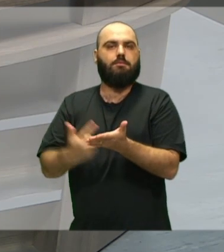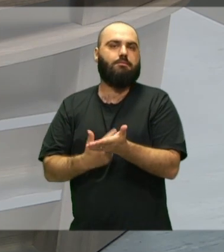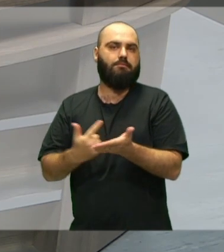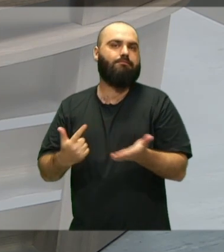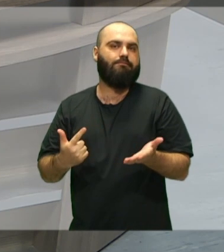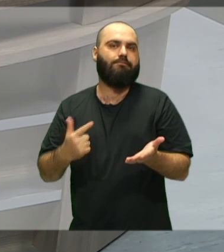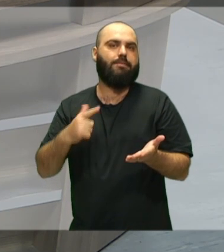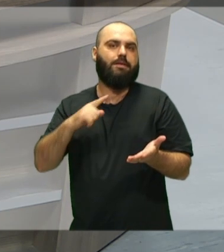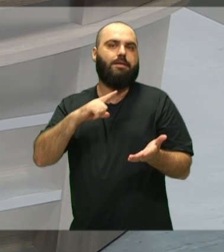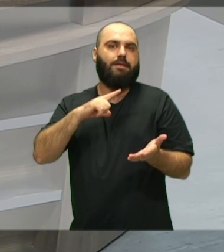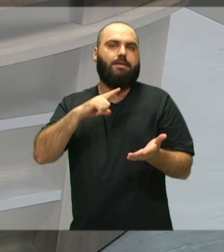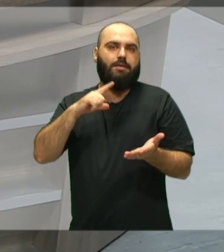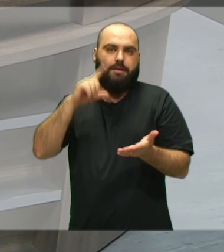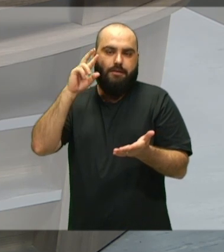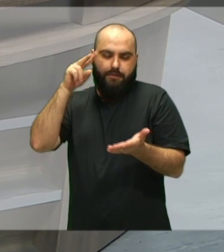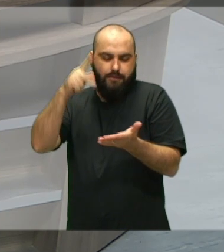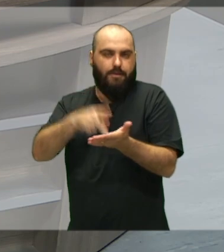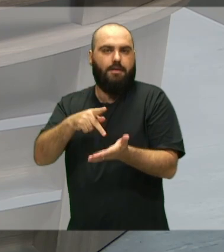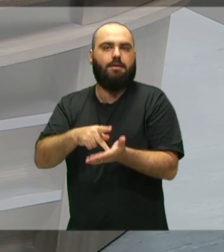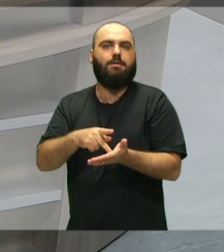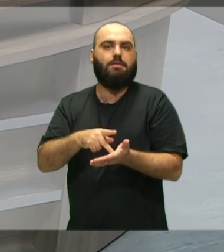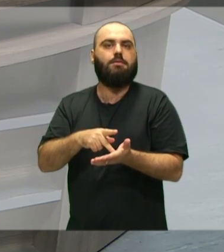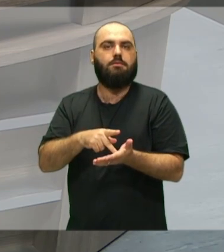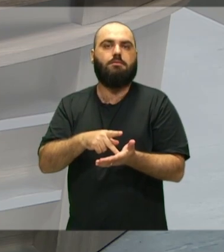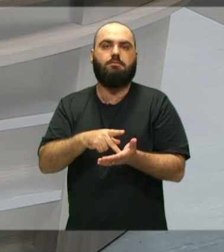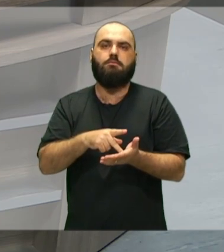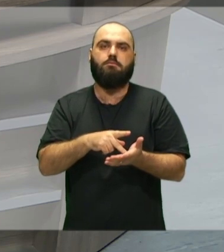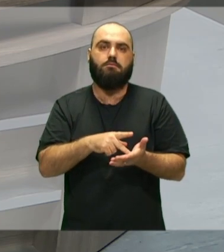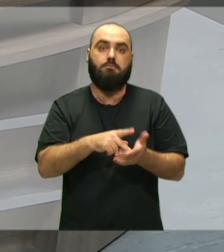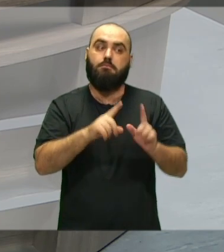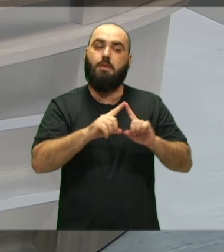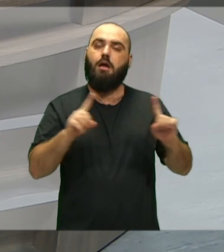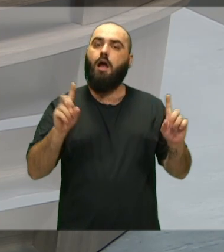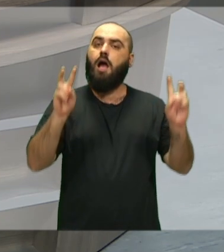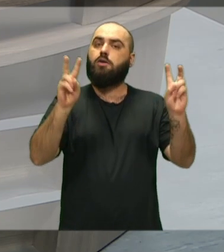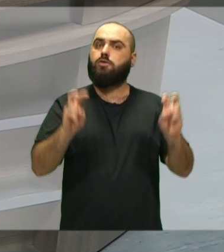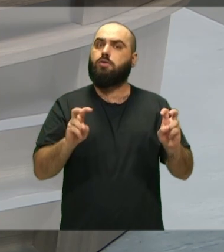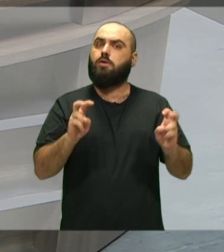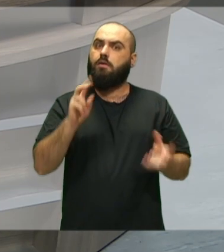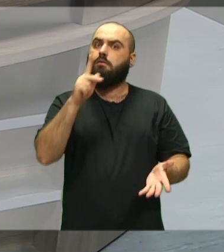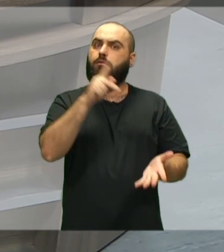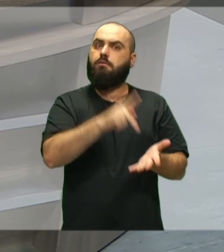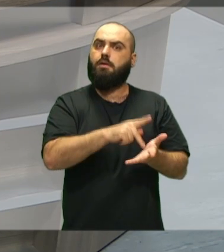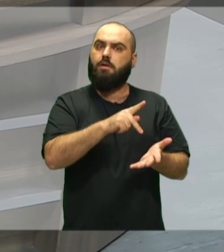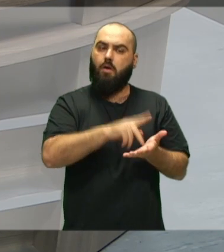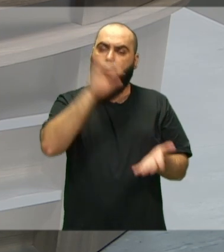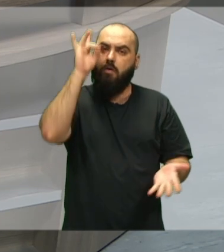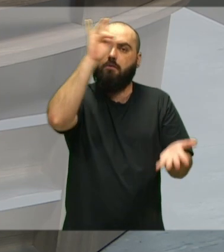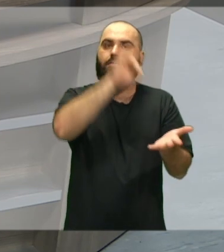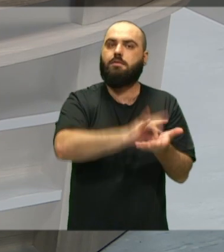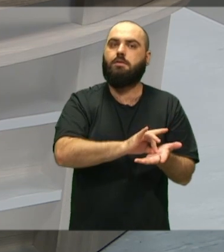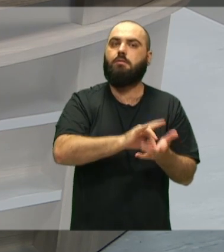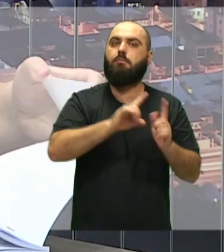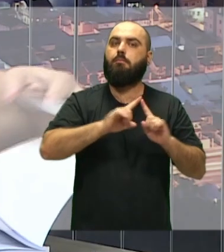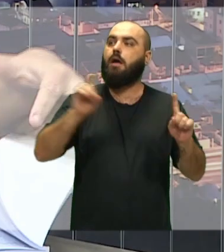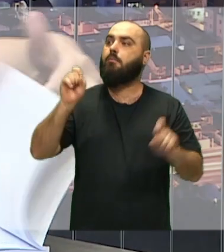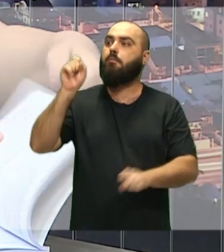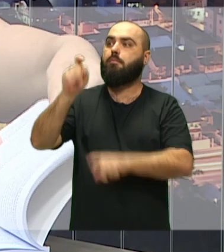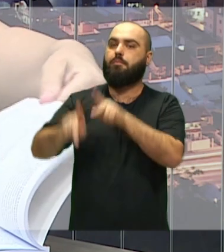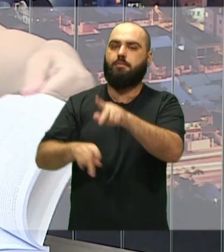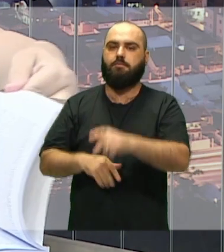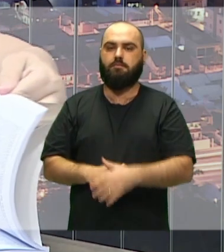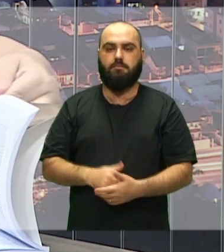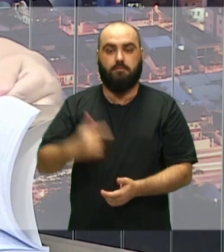fica algo sério, continua sendo algo sério, mas com uma abrangência maior para todo tipo de público, né? E, gente, quando a gente fala